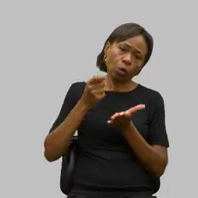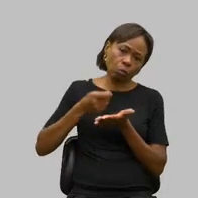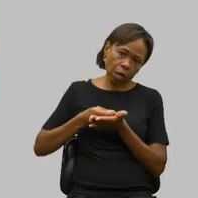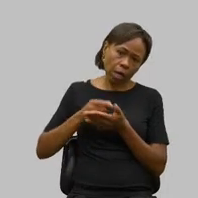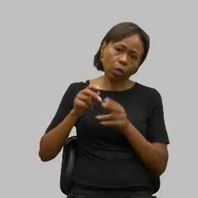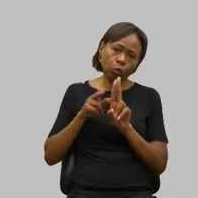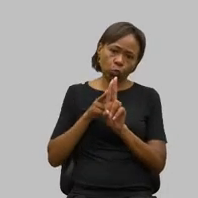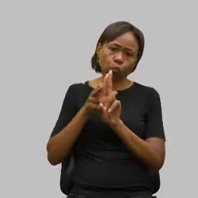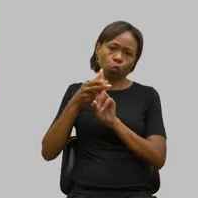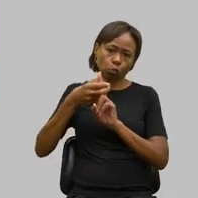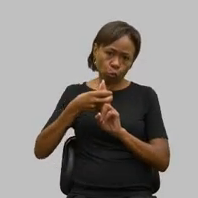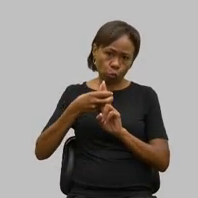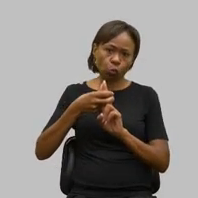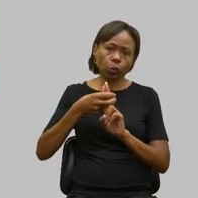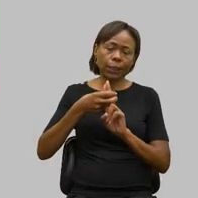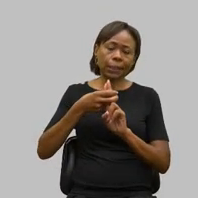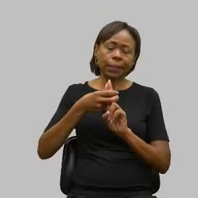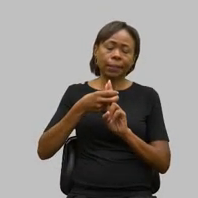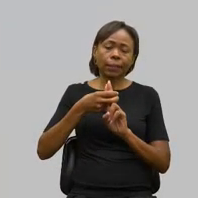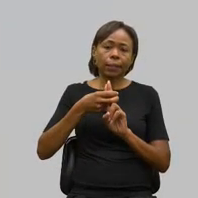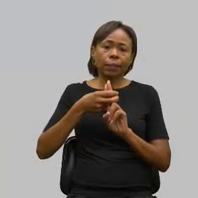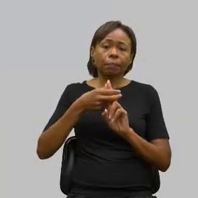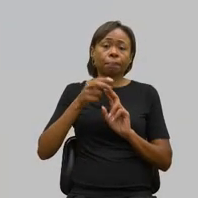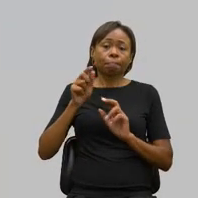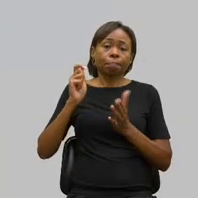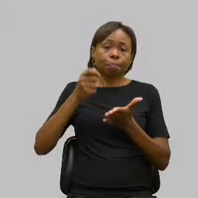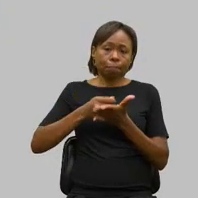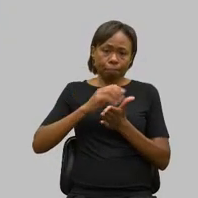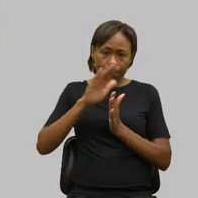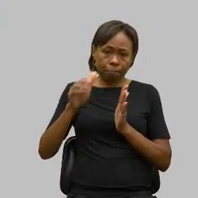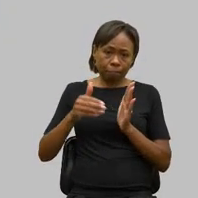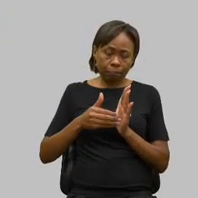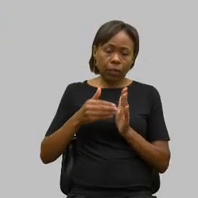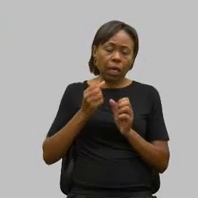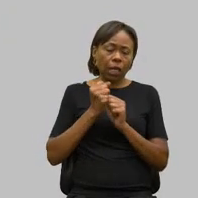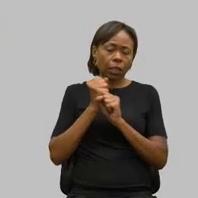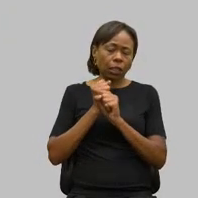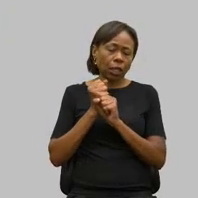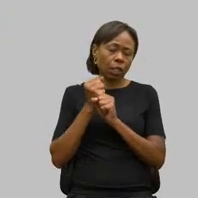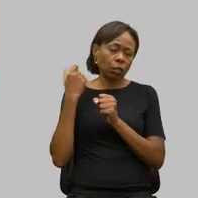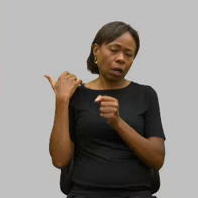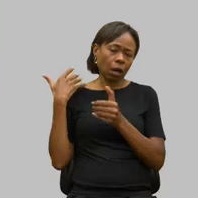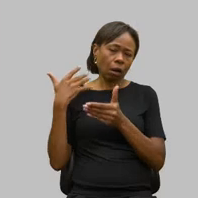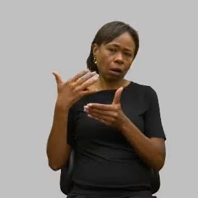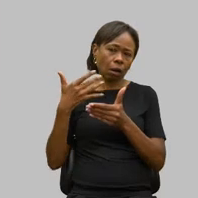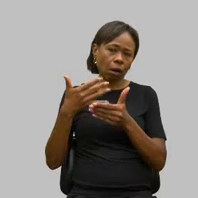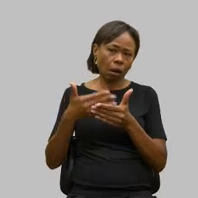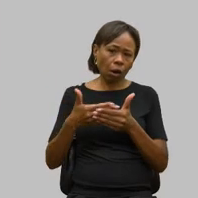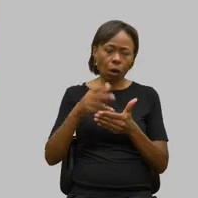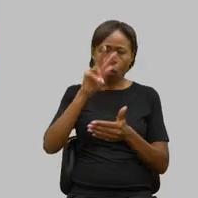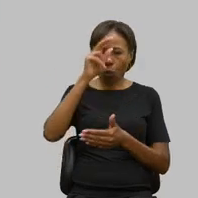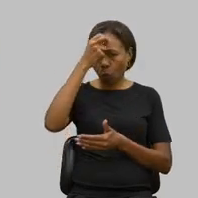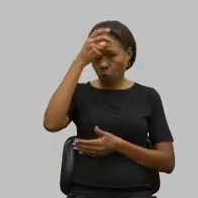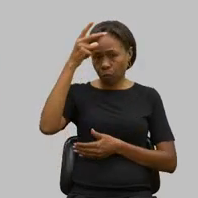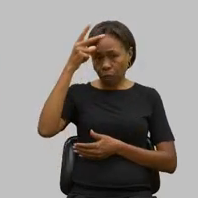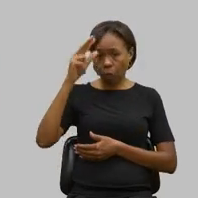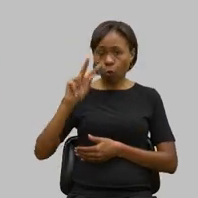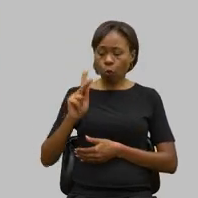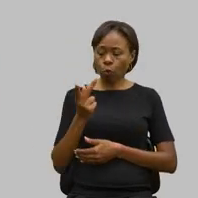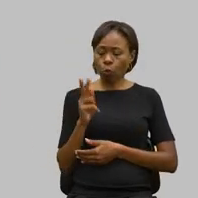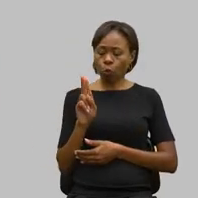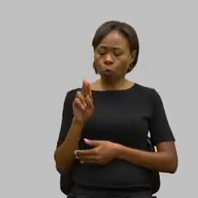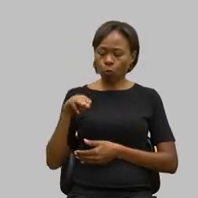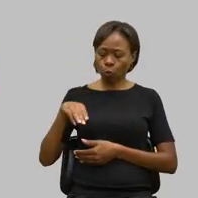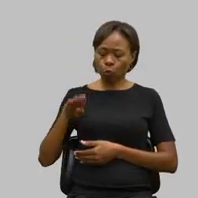a Prefeitura de Montes Carlos paga tudo e nesses anos todos o prefeito Humberto Souto e o vice-guilherme,